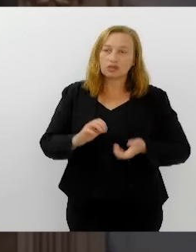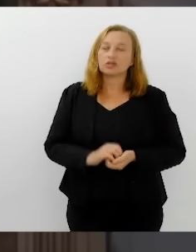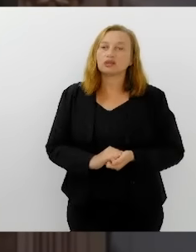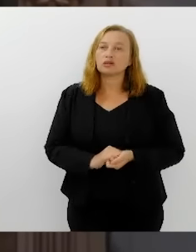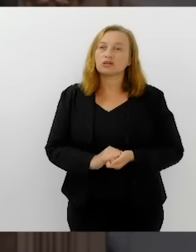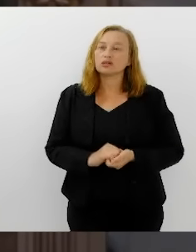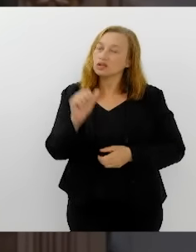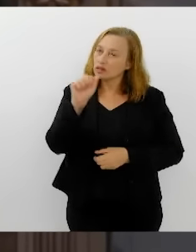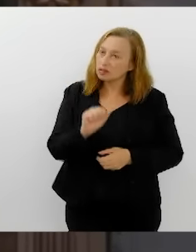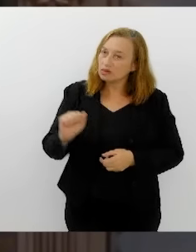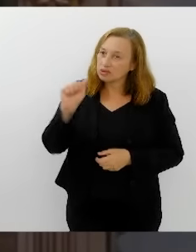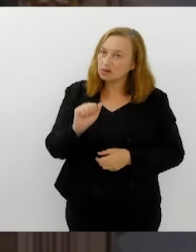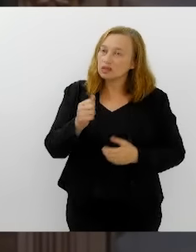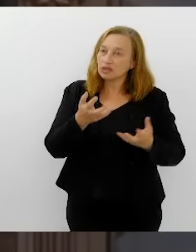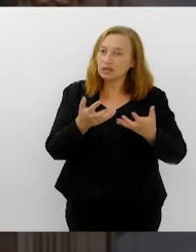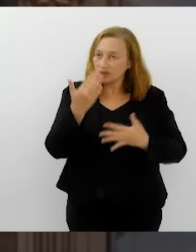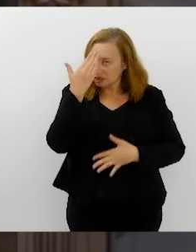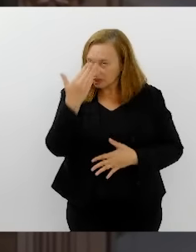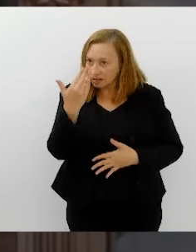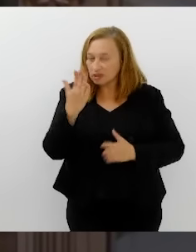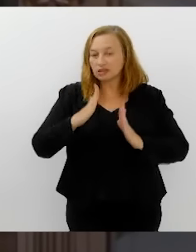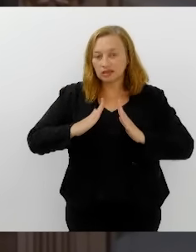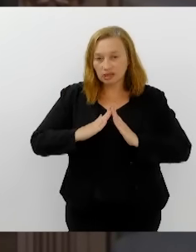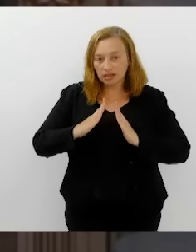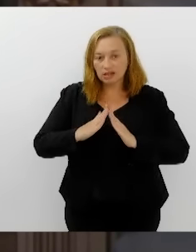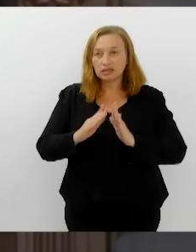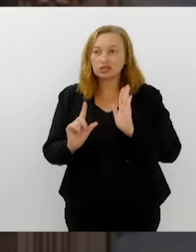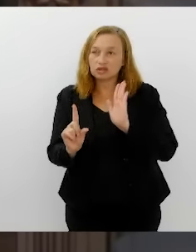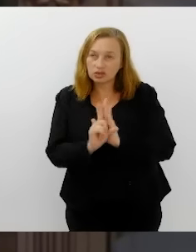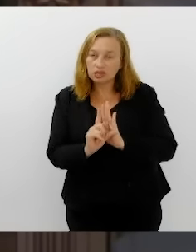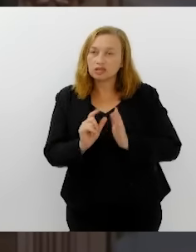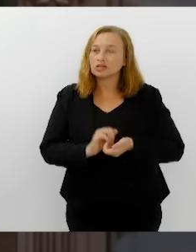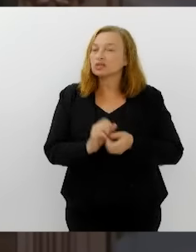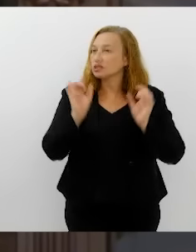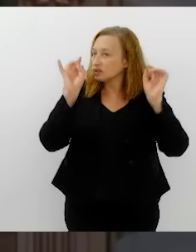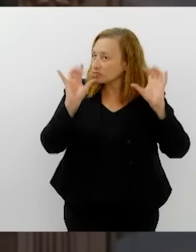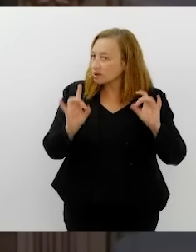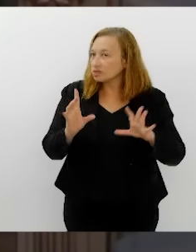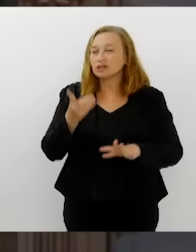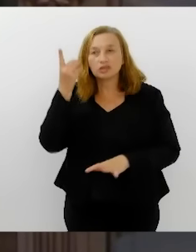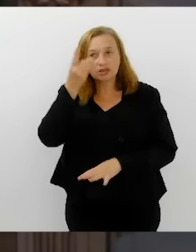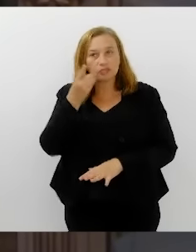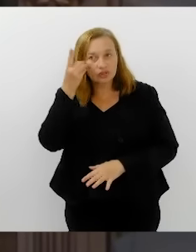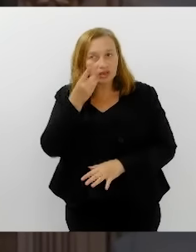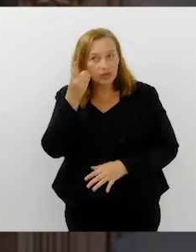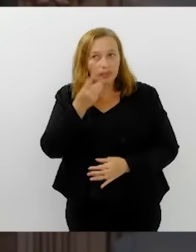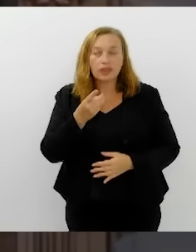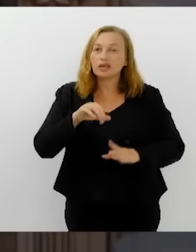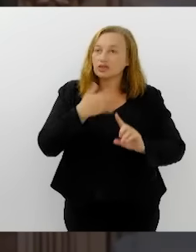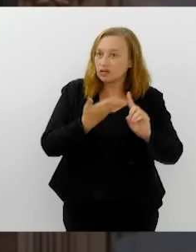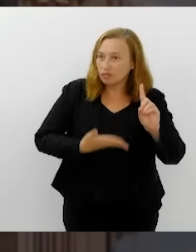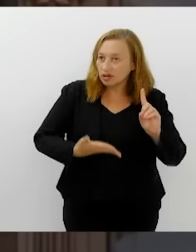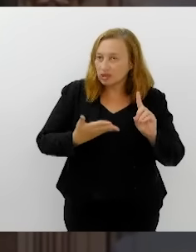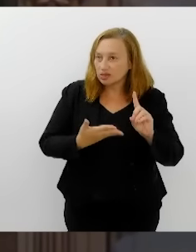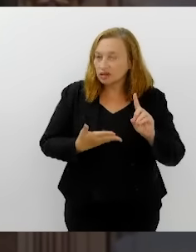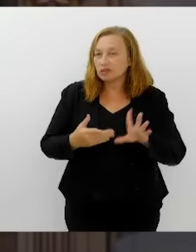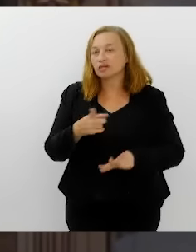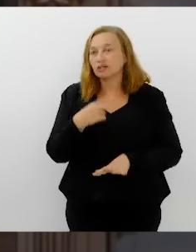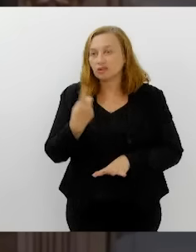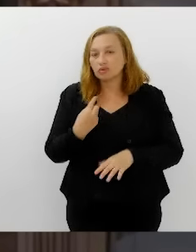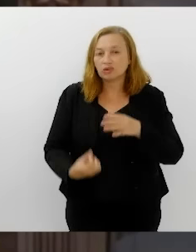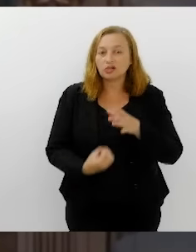associação, querem agradecer a esta Casa Legislativa, especialmente na pessoa do senhor, por essa homenagem que é prestada ao nosso fundador, o